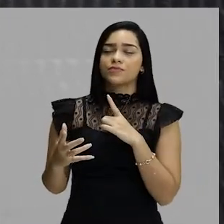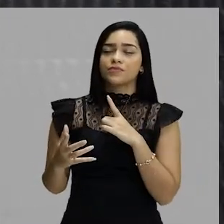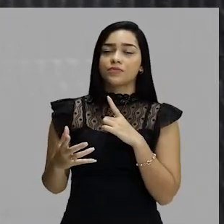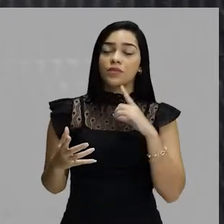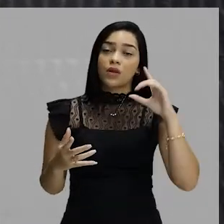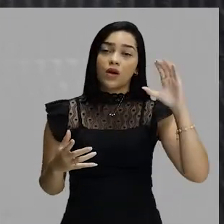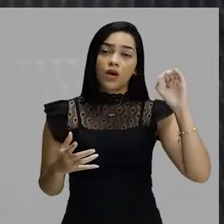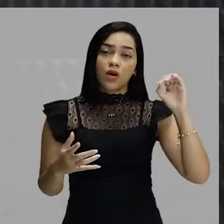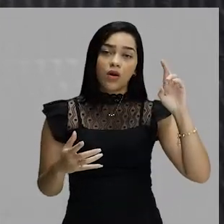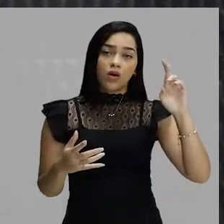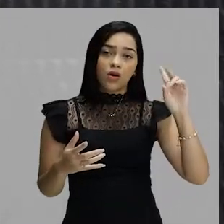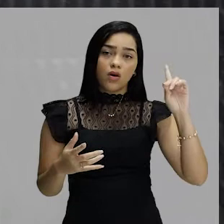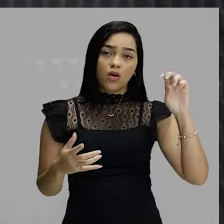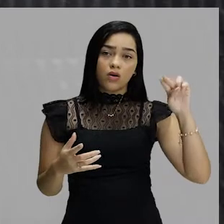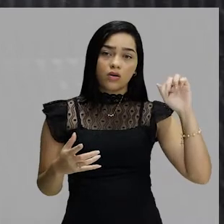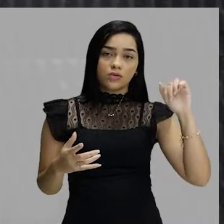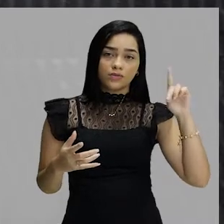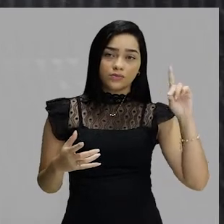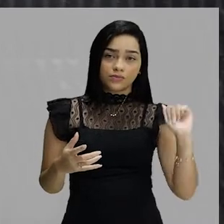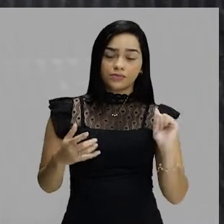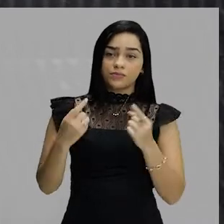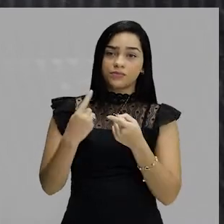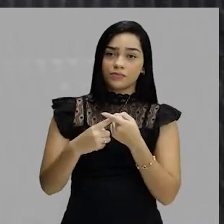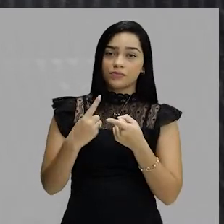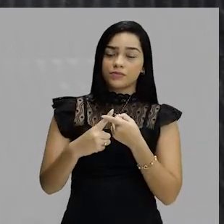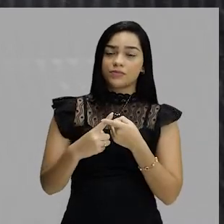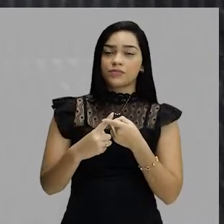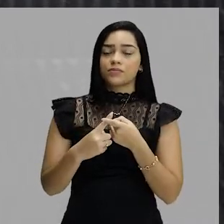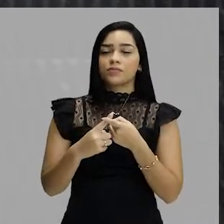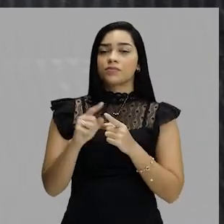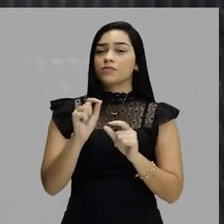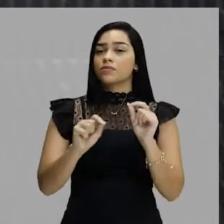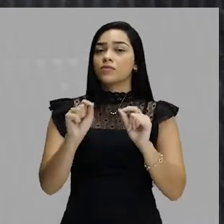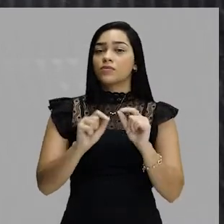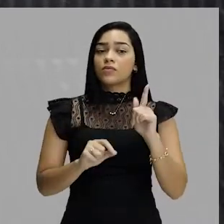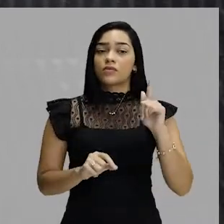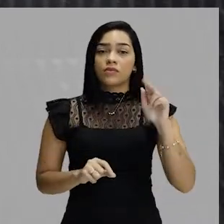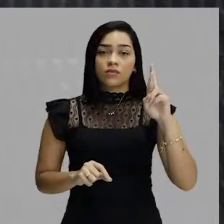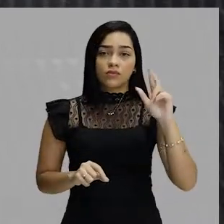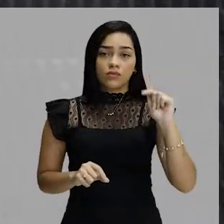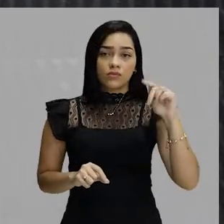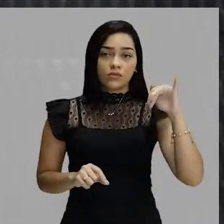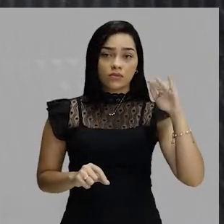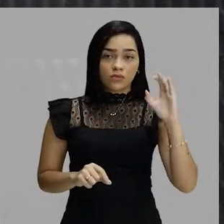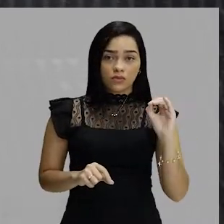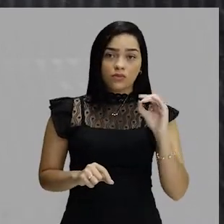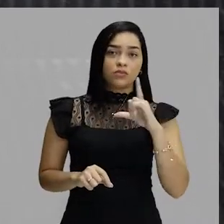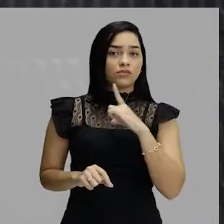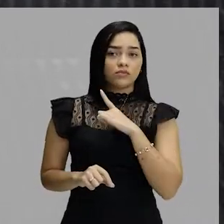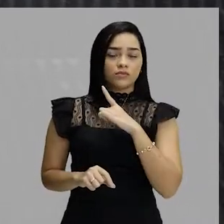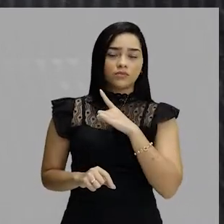porque é um valor do eixo y, né? Ordenada onde o gráfico